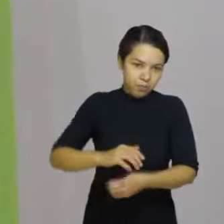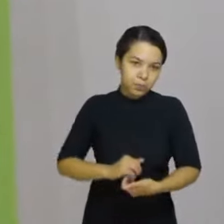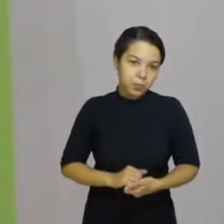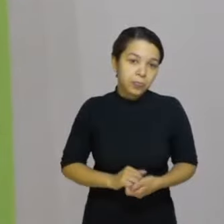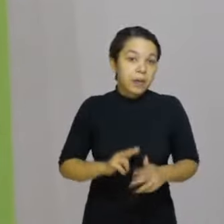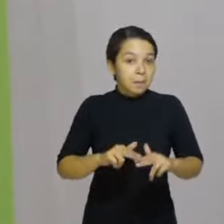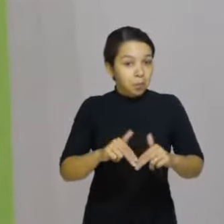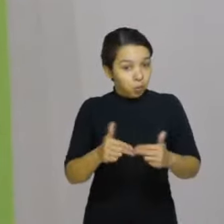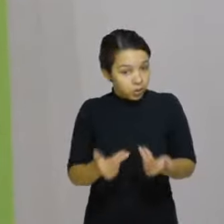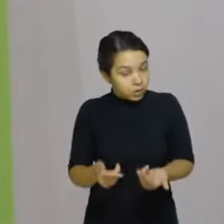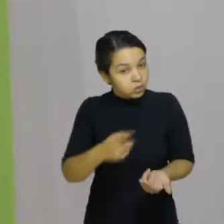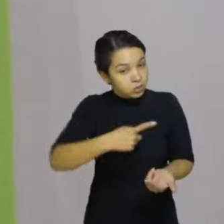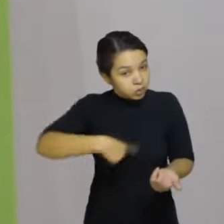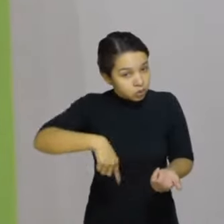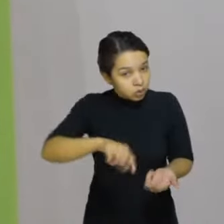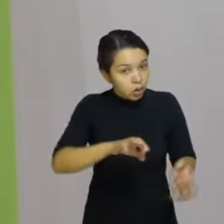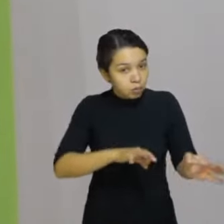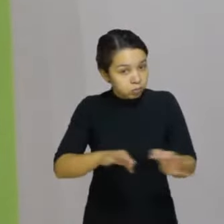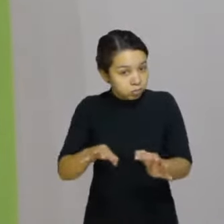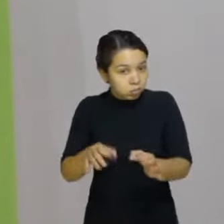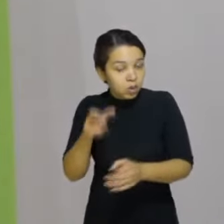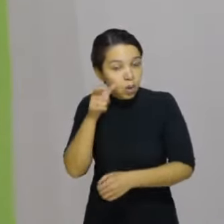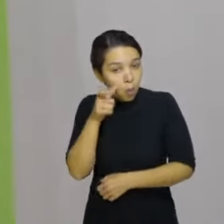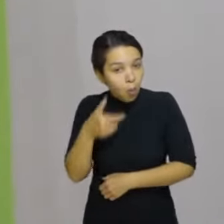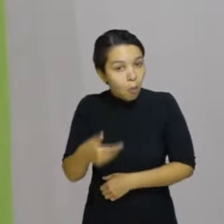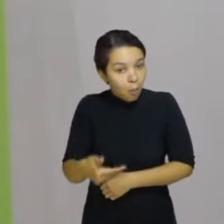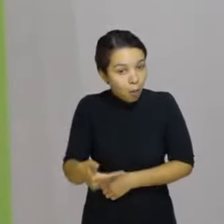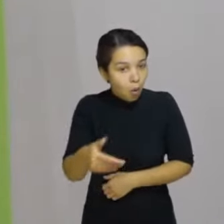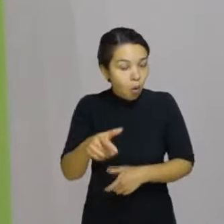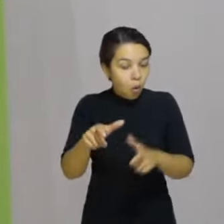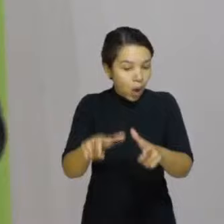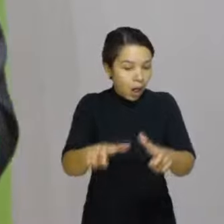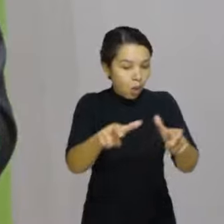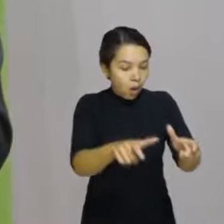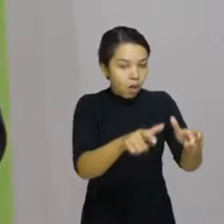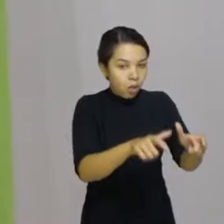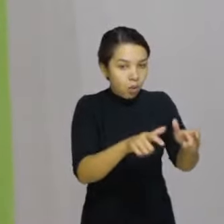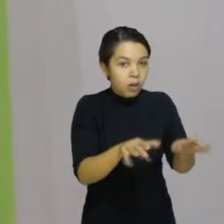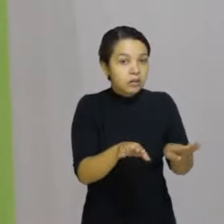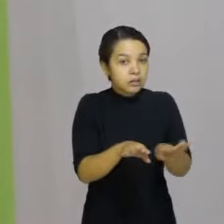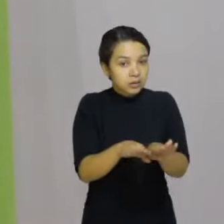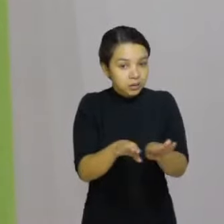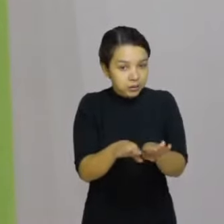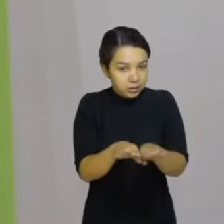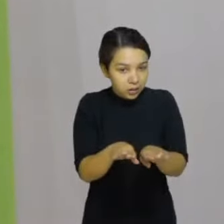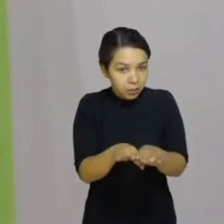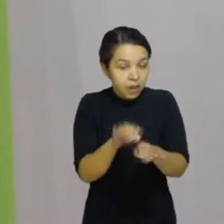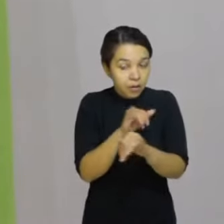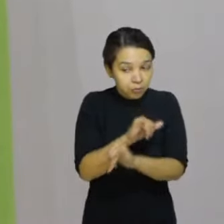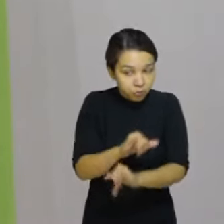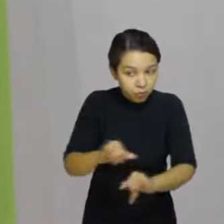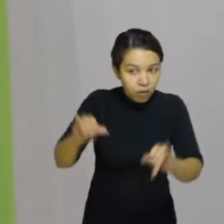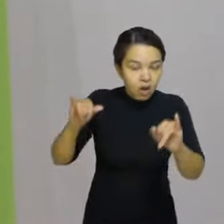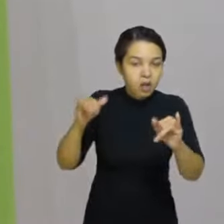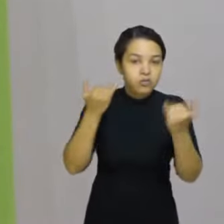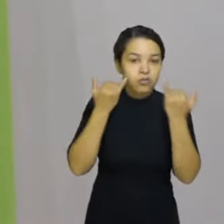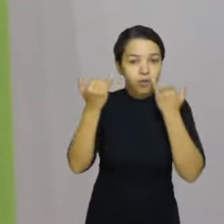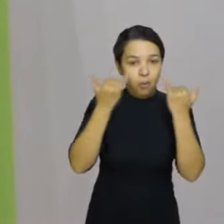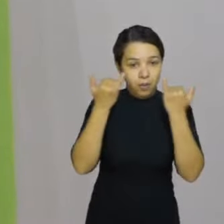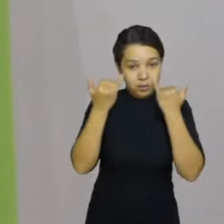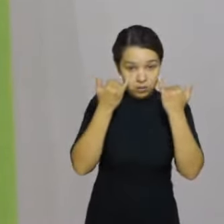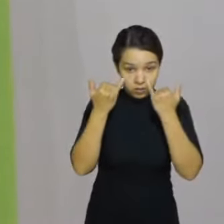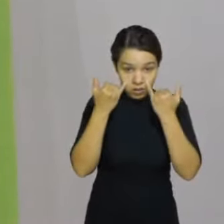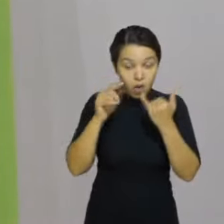seguiremos acompanhando esses pontos e também atualizando as informações que, como eu disse, todas as vezes que